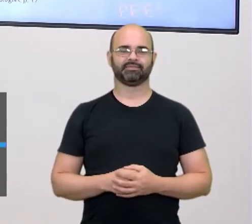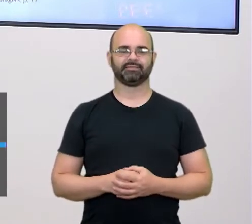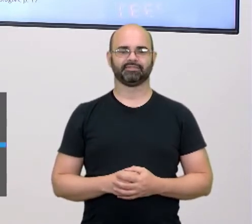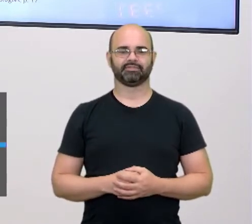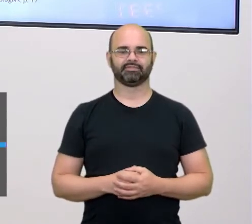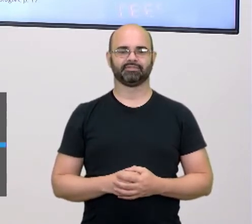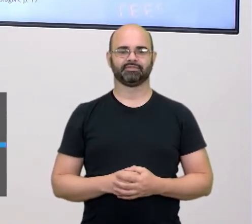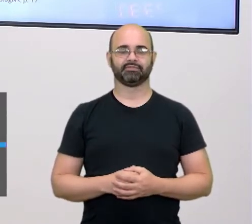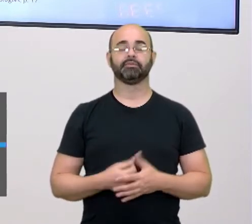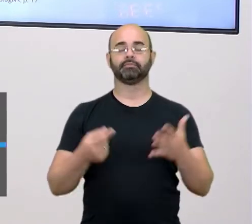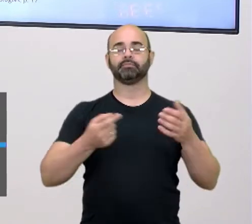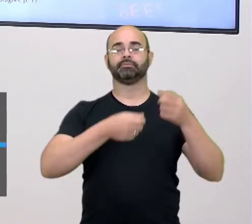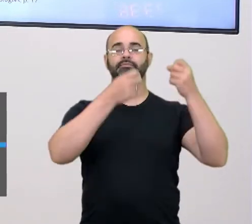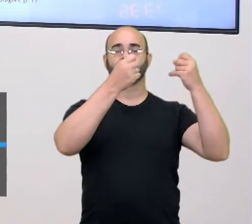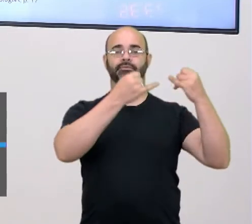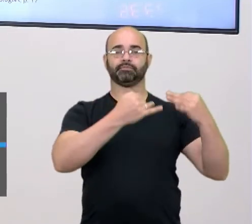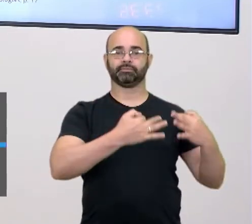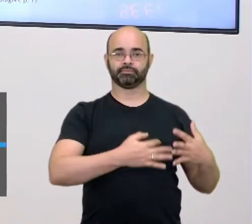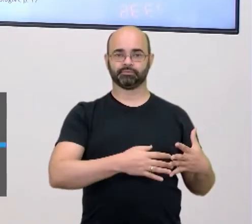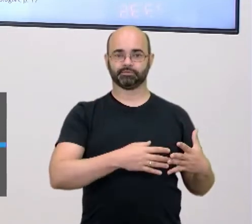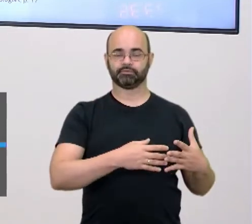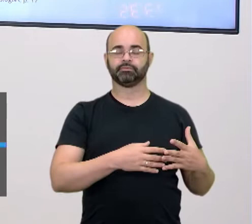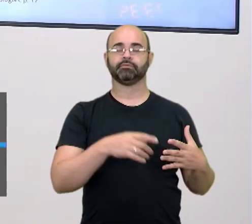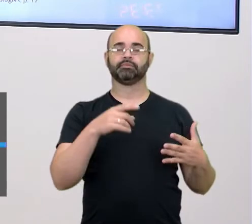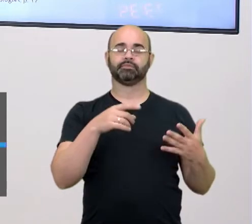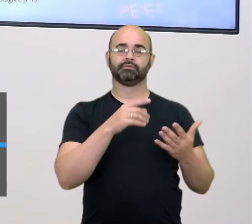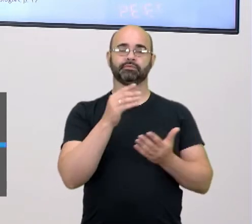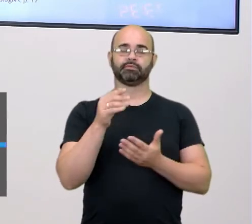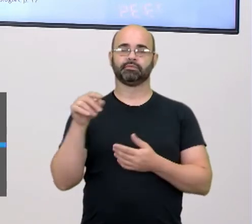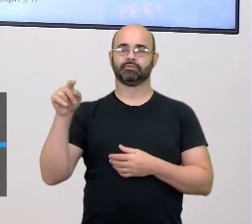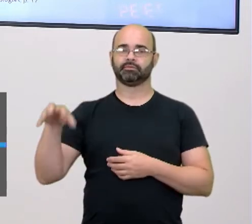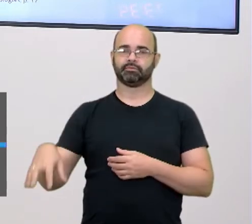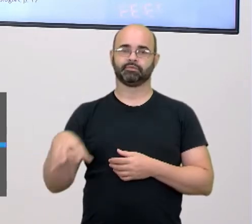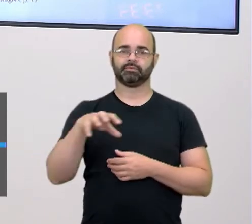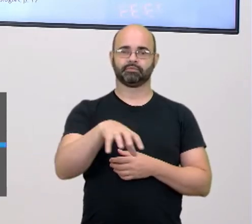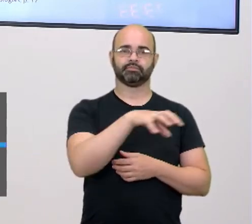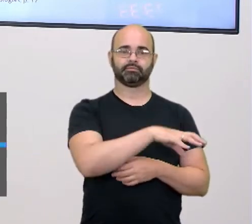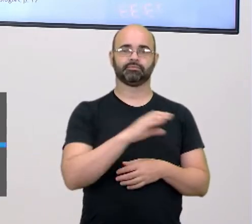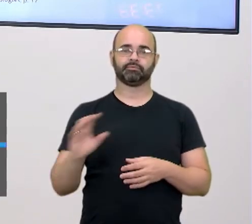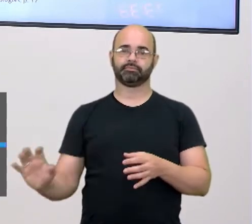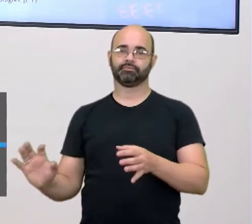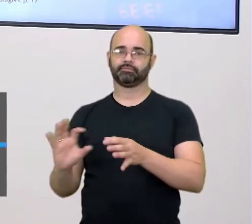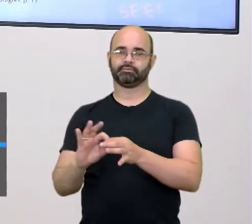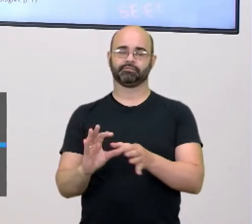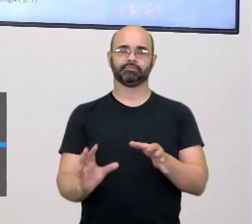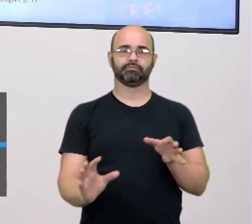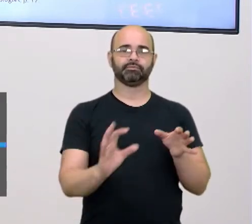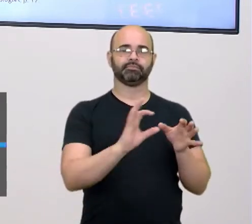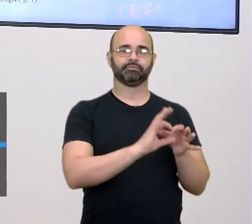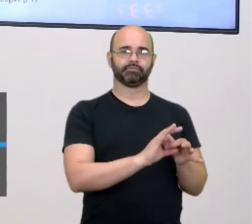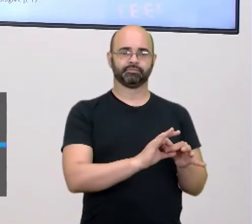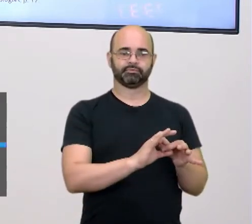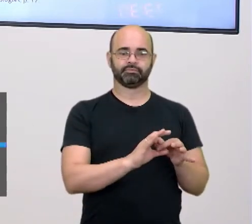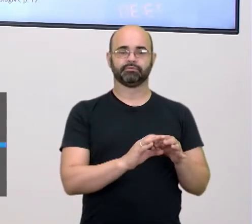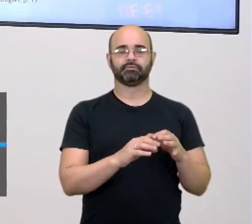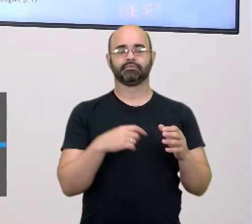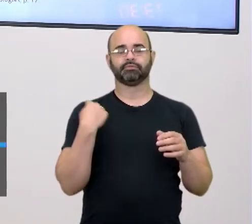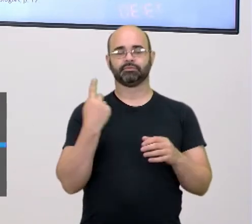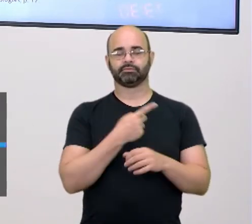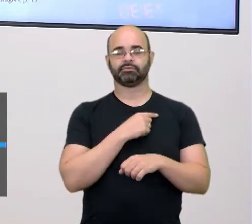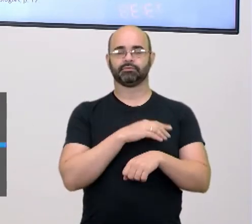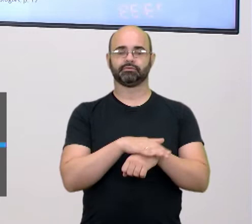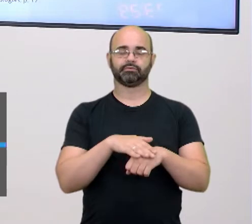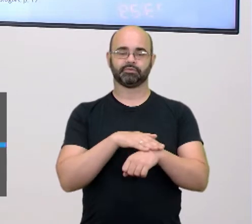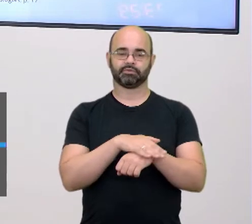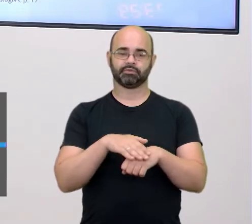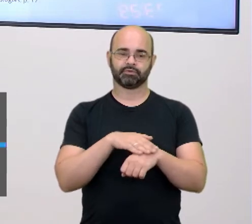ok? Existe uma integração desses componentes curriculares especificamente. O que eu estou trabalhando hoje aqui, que a gente está conversando, e ainda,